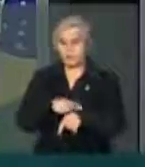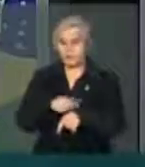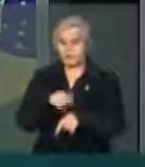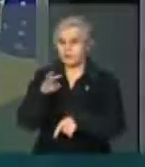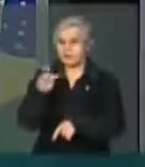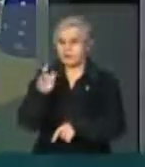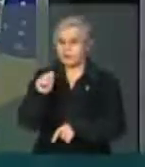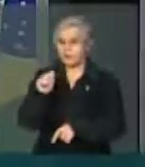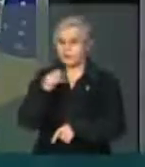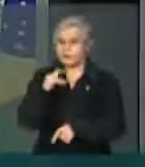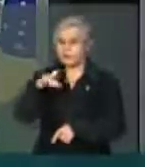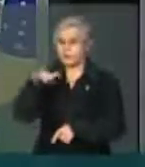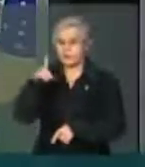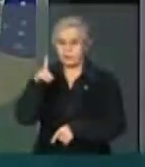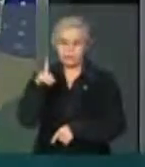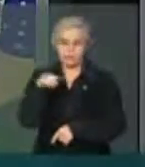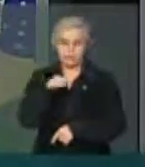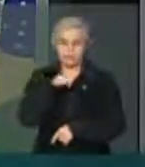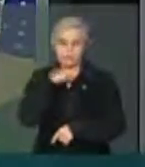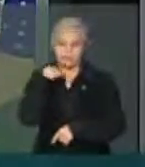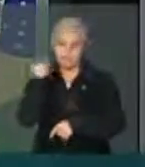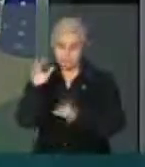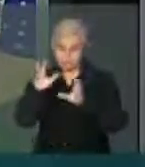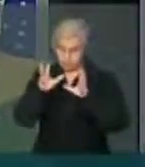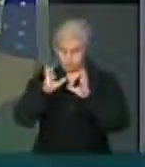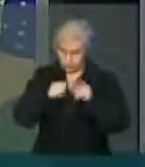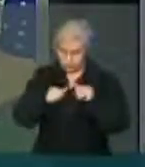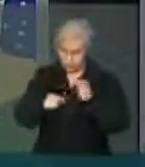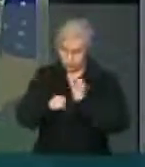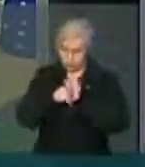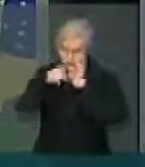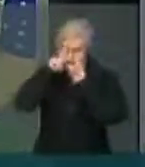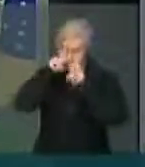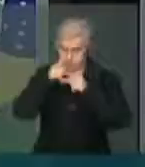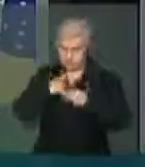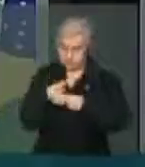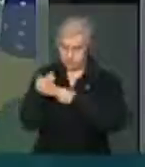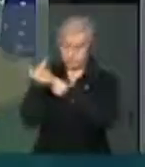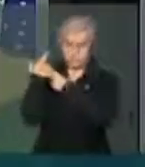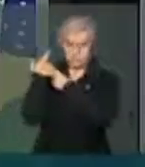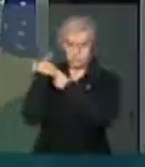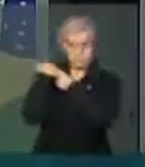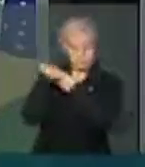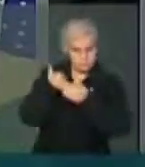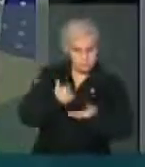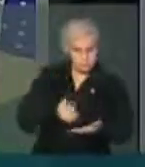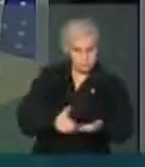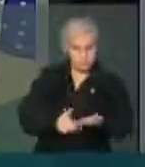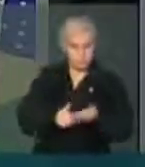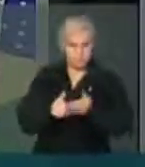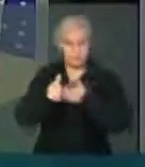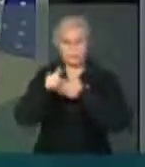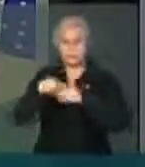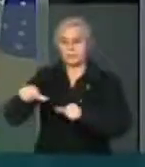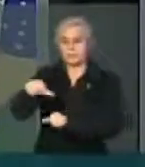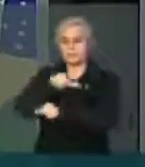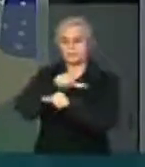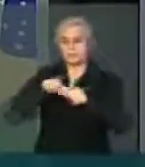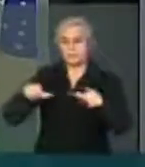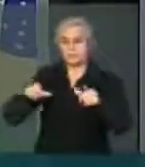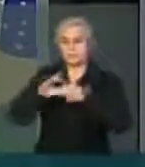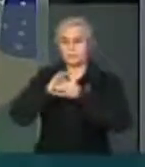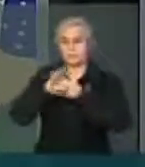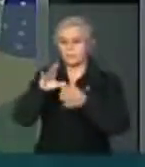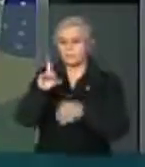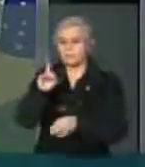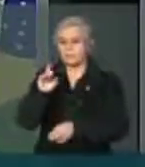e aí toma para si a responsabilidade de promover a transição democrática. E hoje